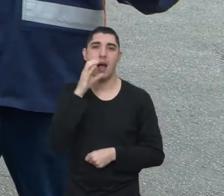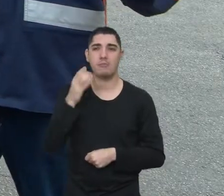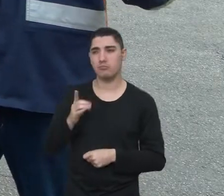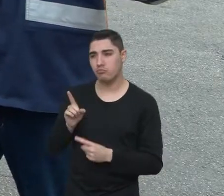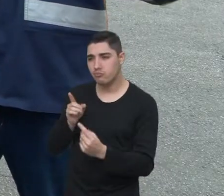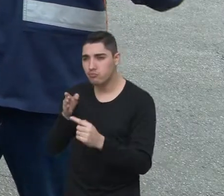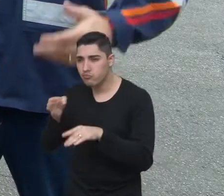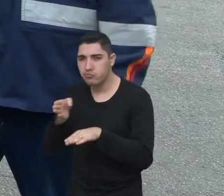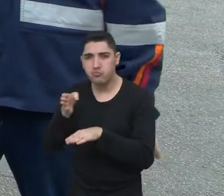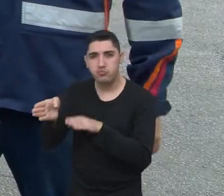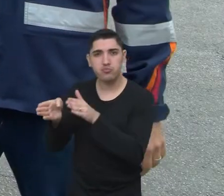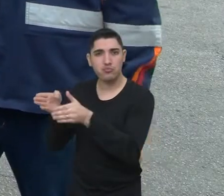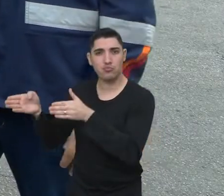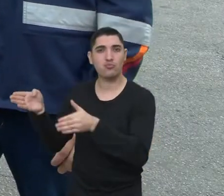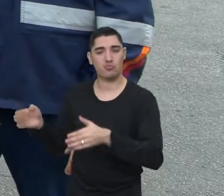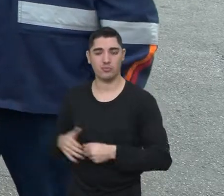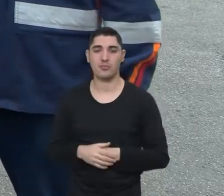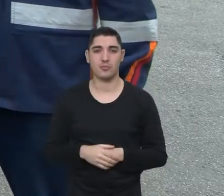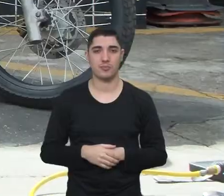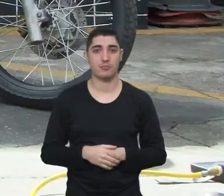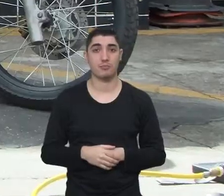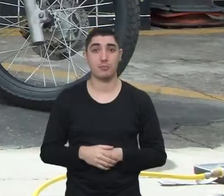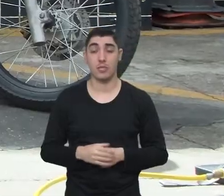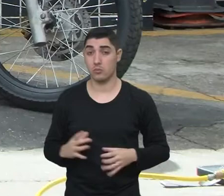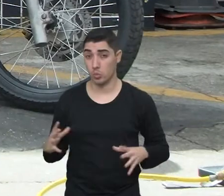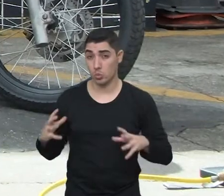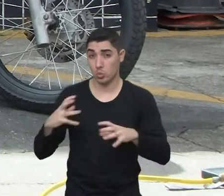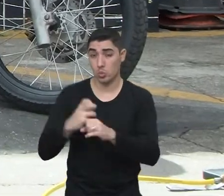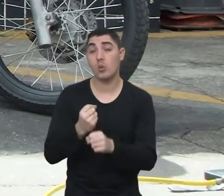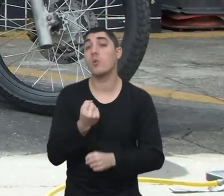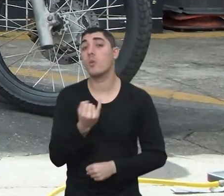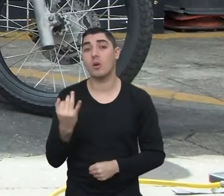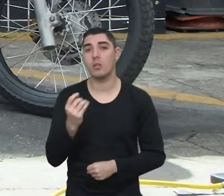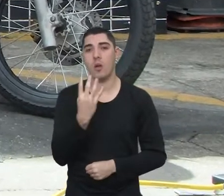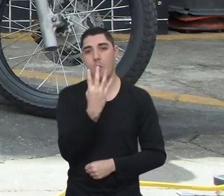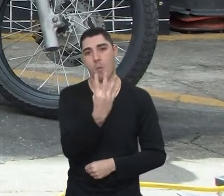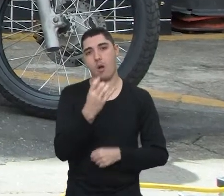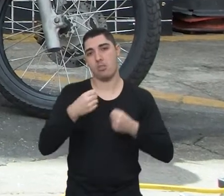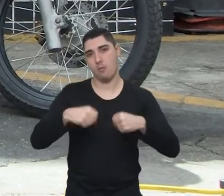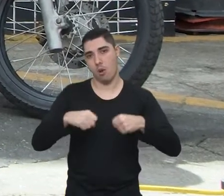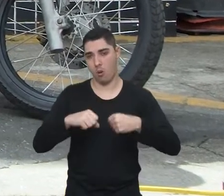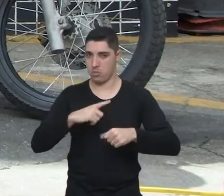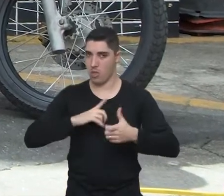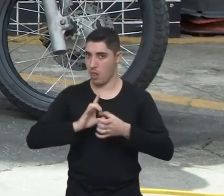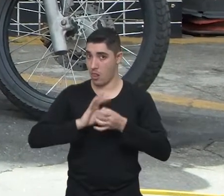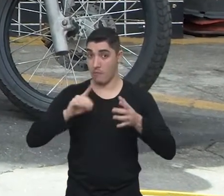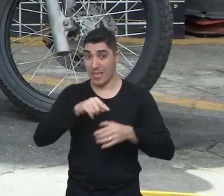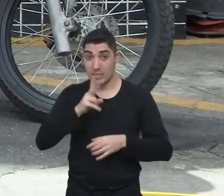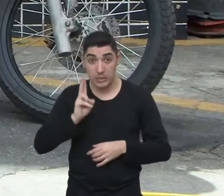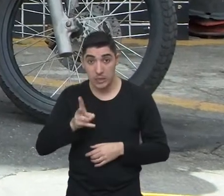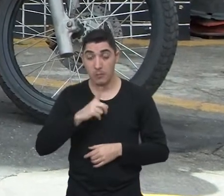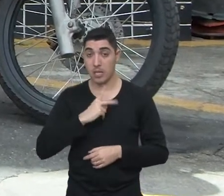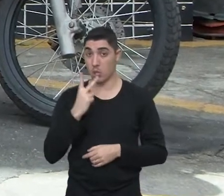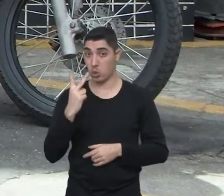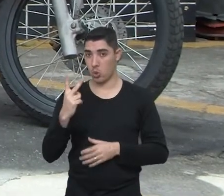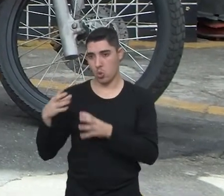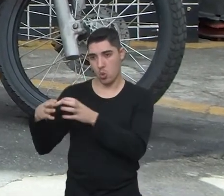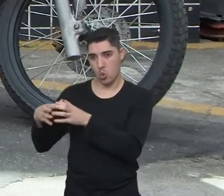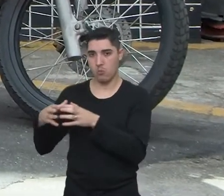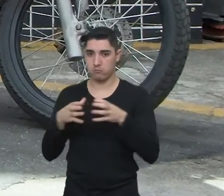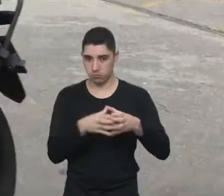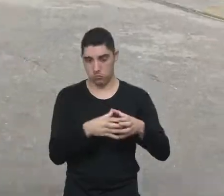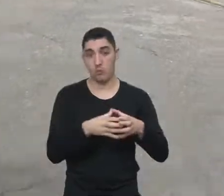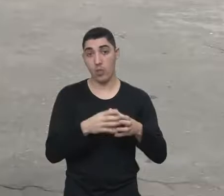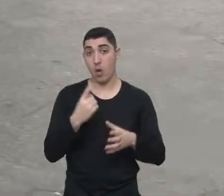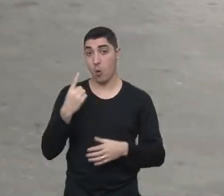muito maior para chegar na vítima. Ao todo, são 4 viaturas disponíveis, que estarão sempre em 2